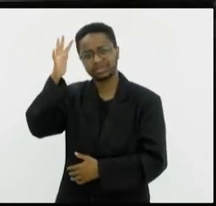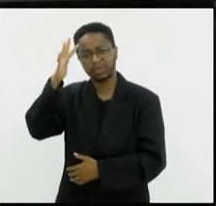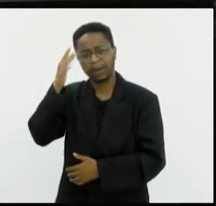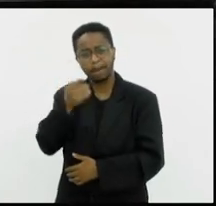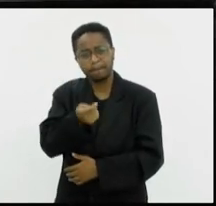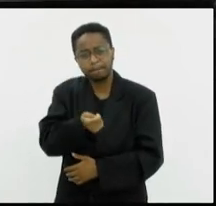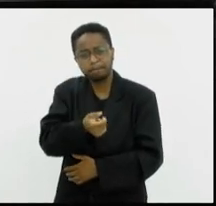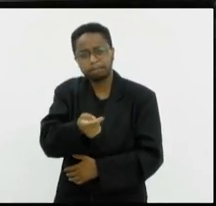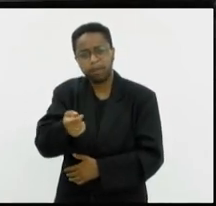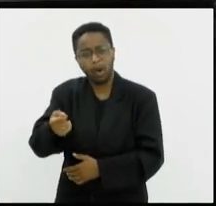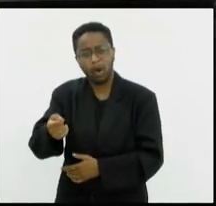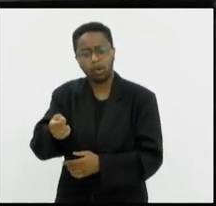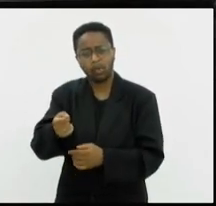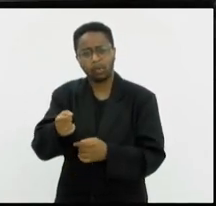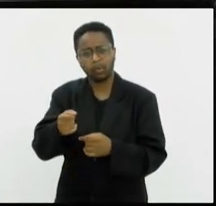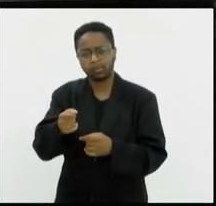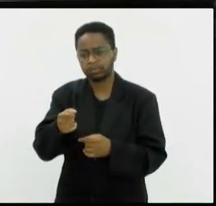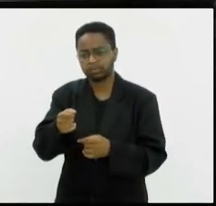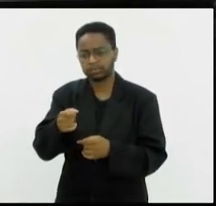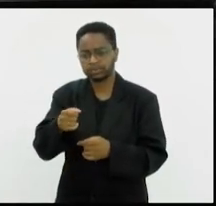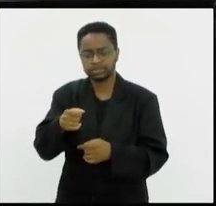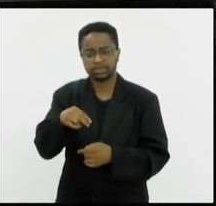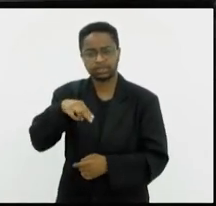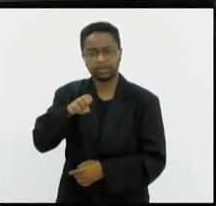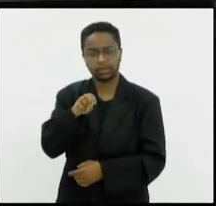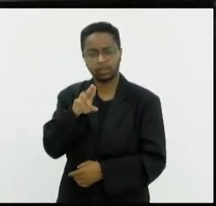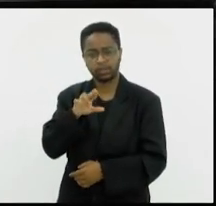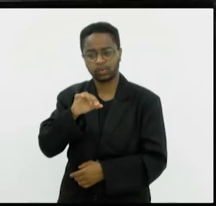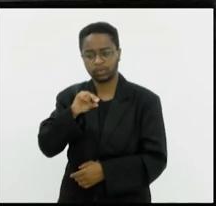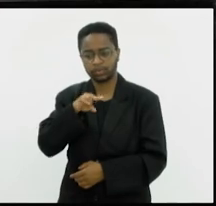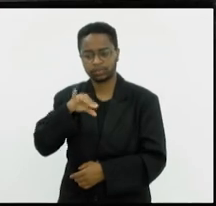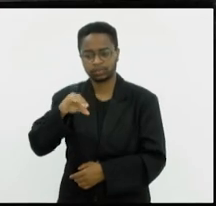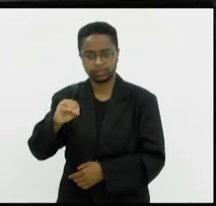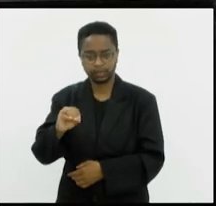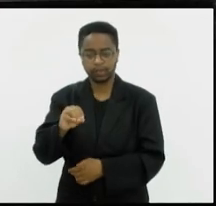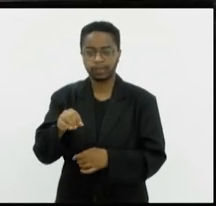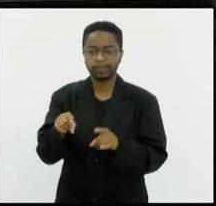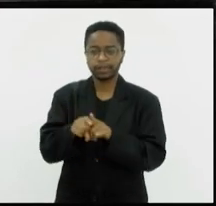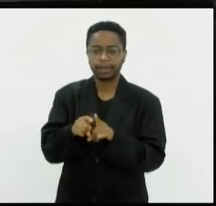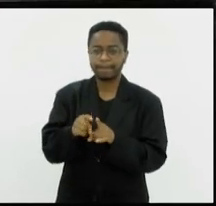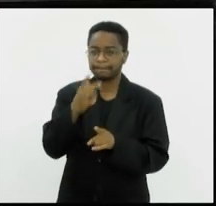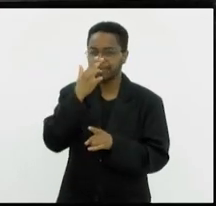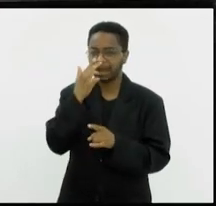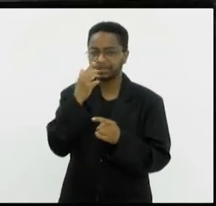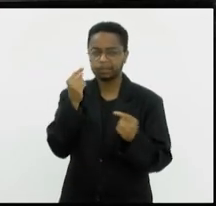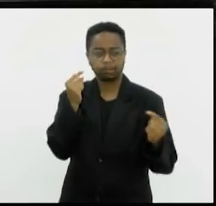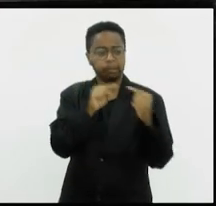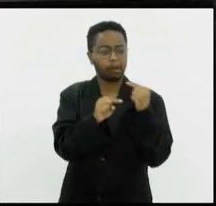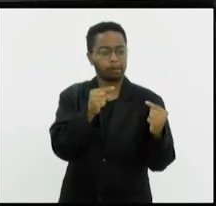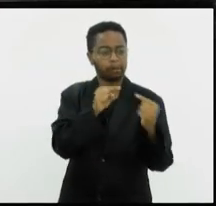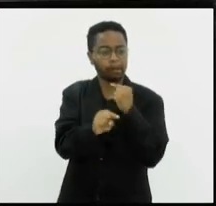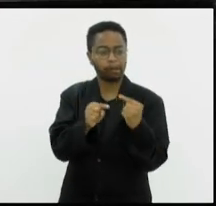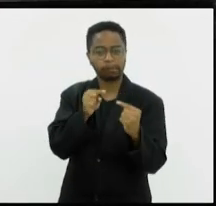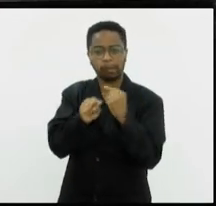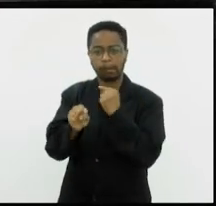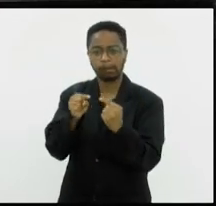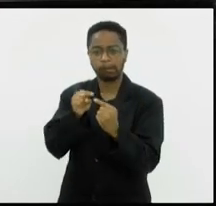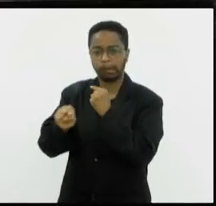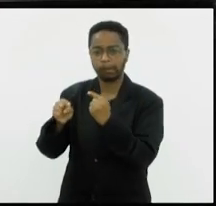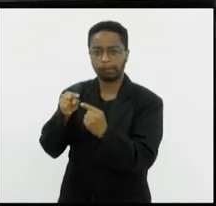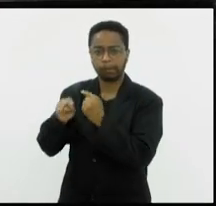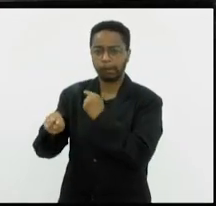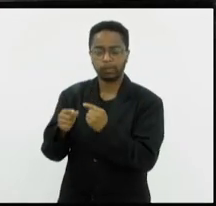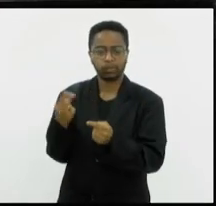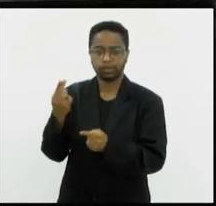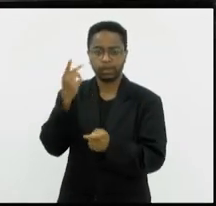neurônios Aquela aquele aquela cabeça baldia os neurônios devem bater de frente sem controle